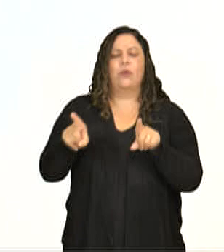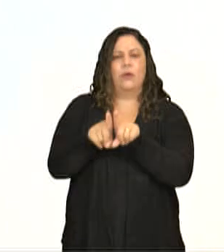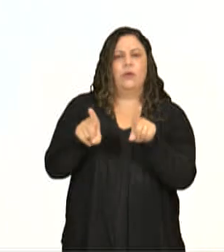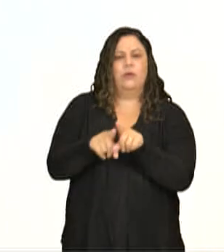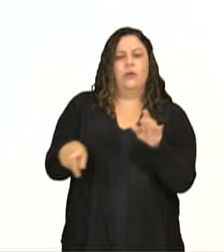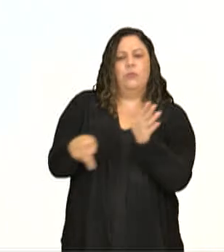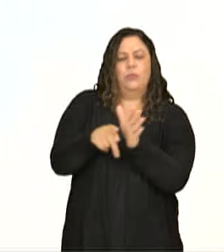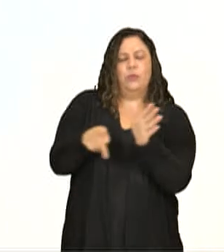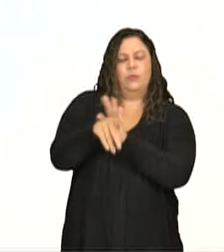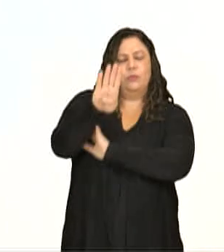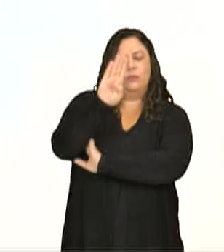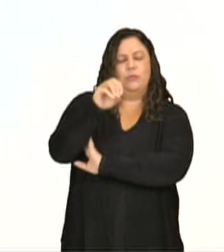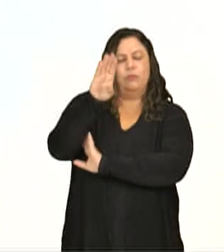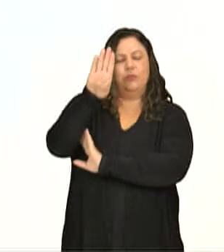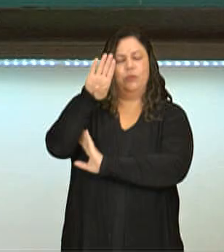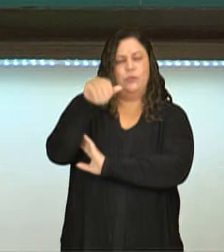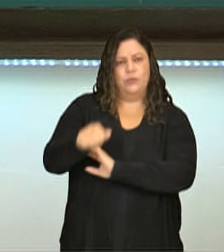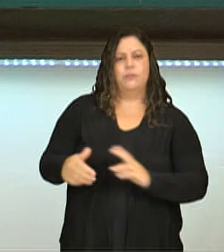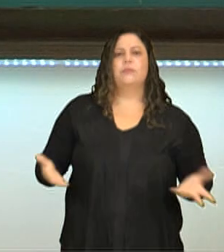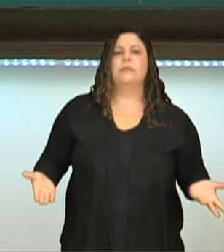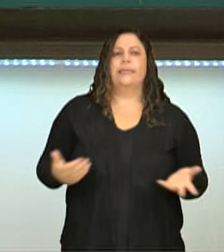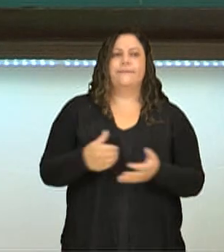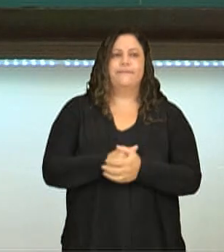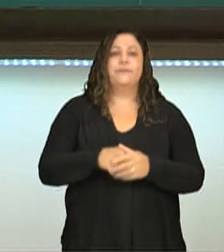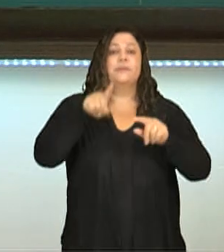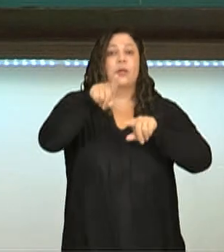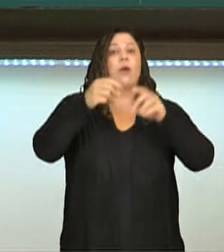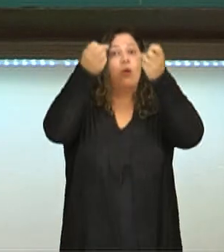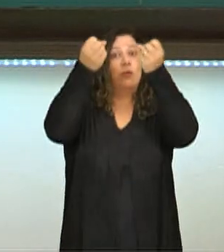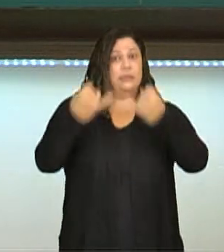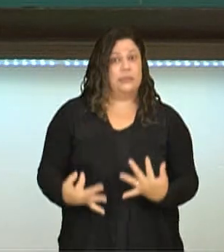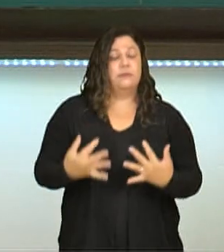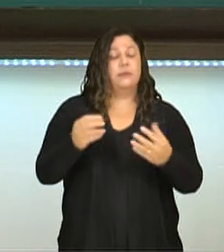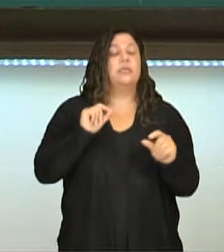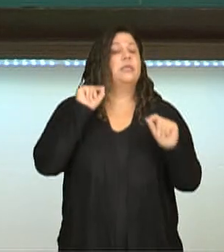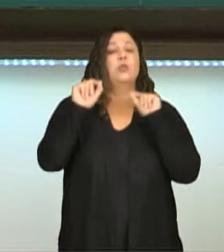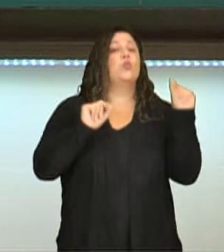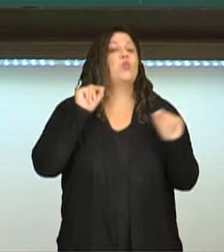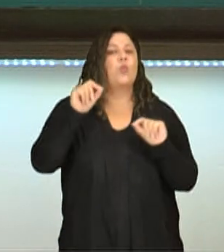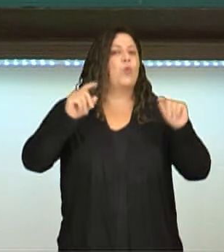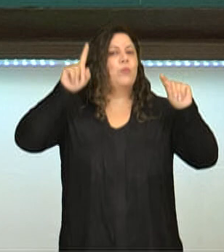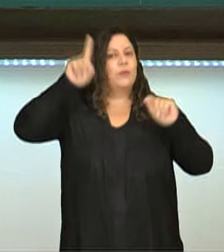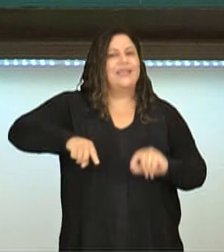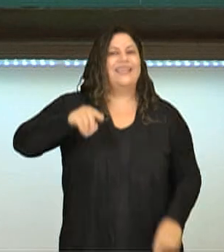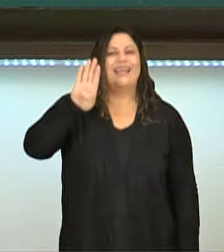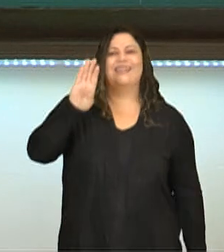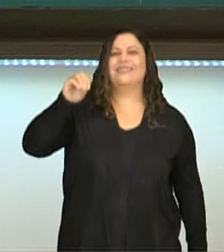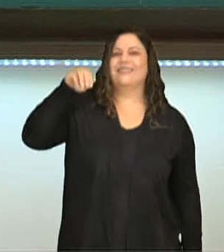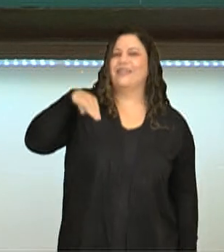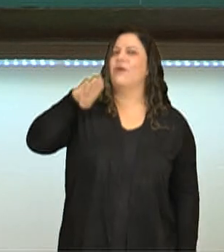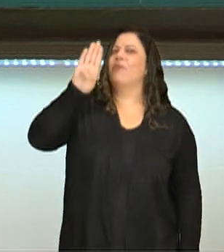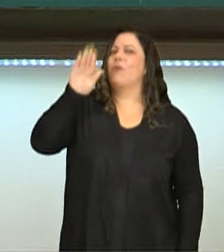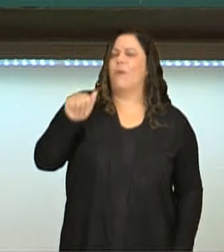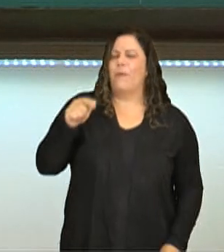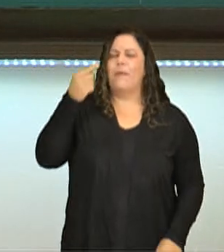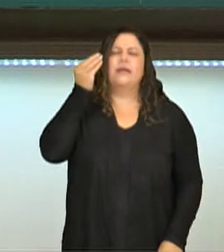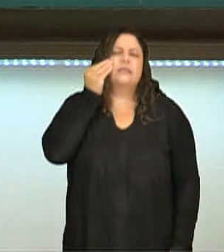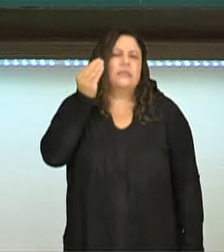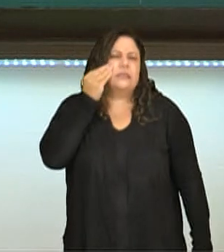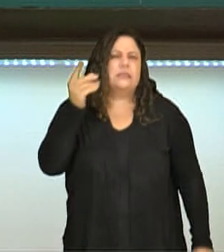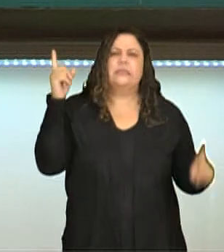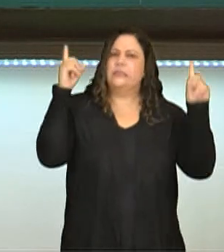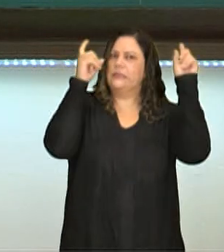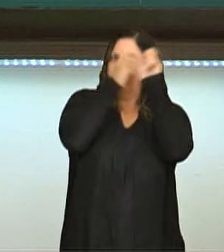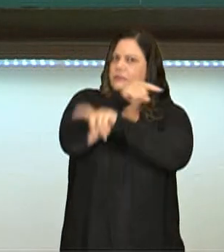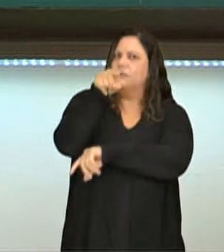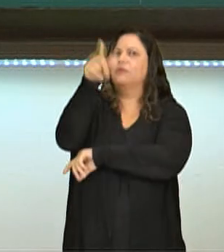da bomba sódio-potássio. Então vamos lá, explique o mecanismo dessa bomba, é o que a gente estava falando. Tenta aí, vamos ver, um pouquinho difícil,